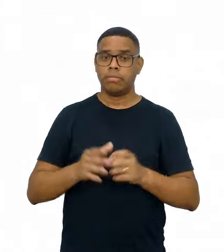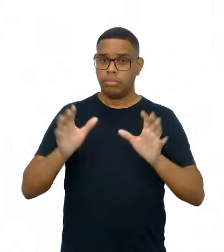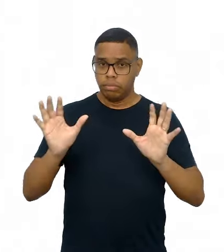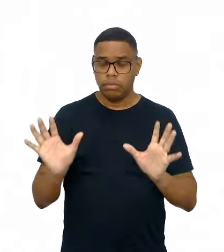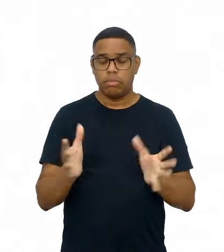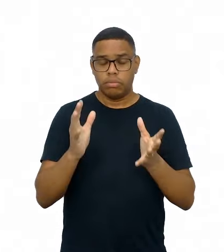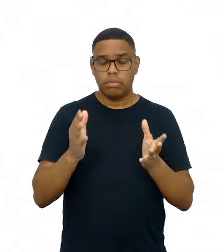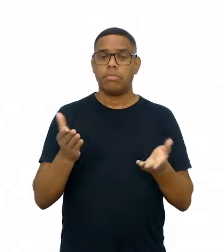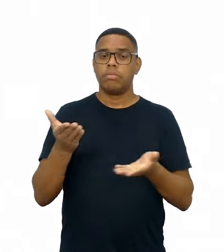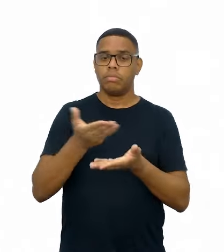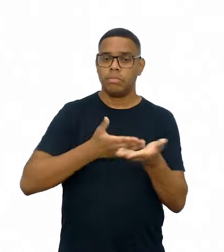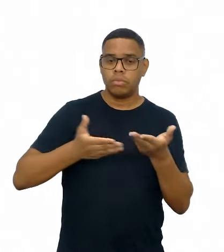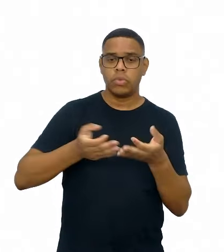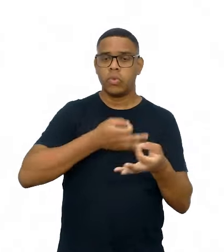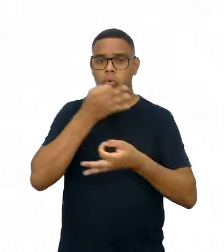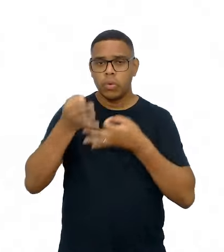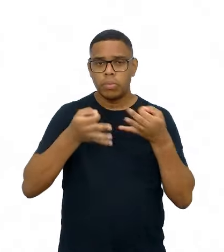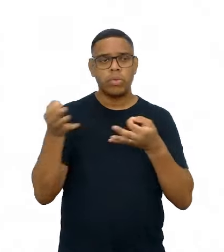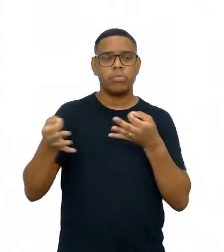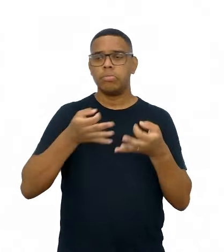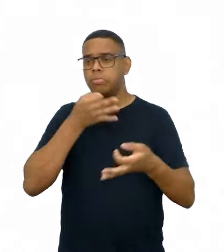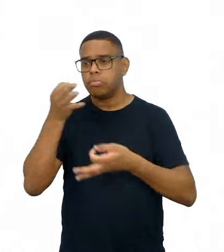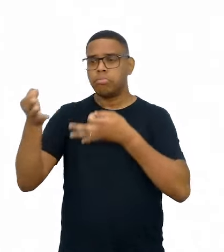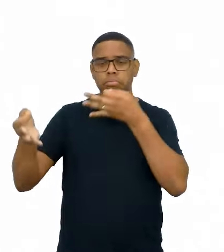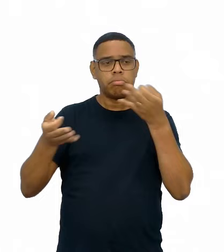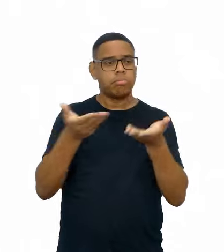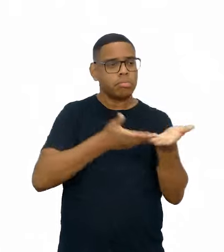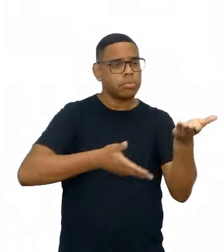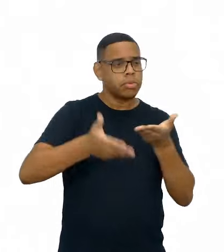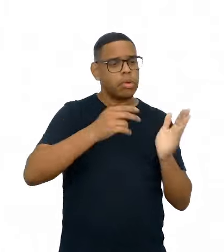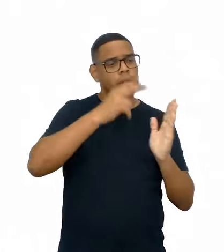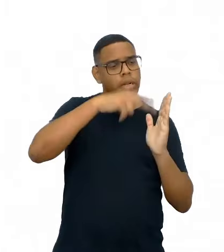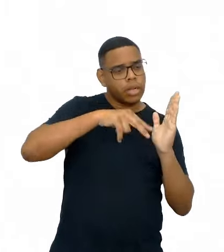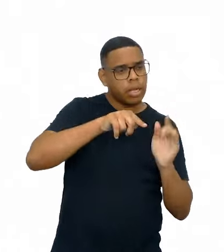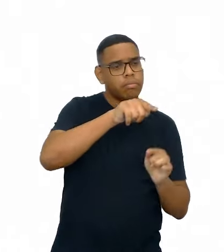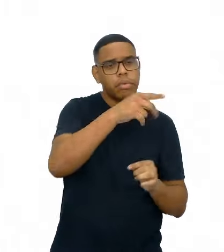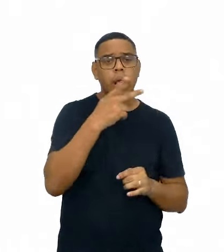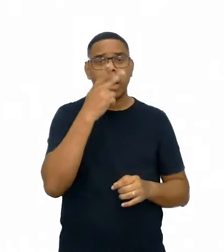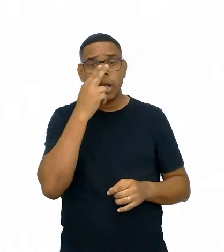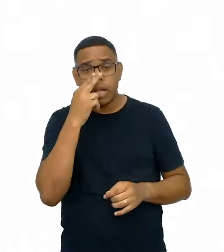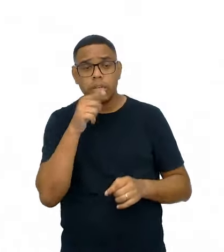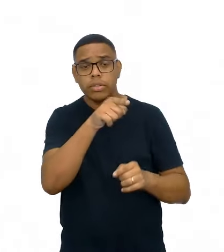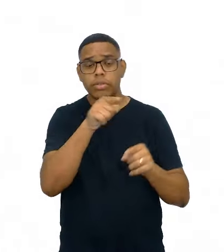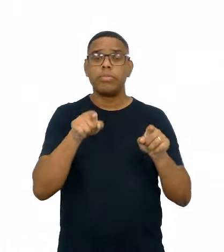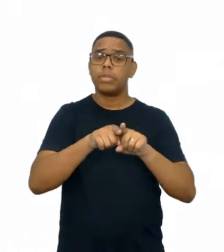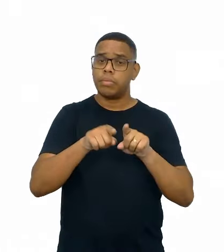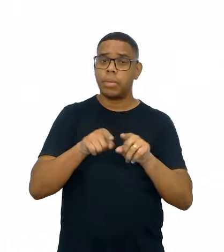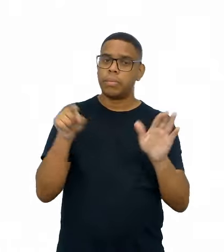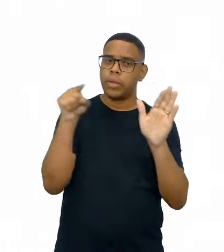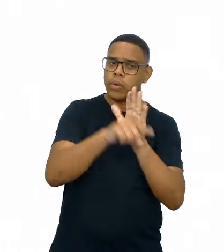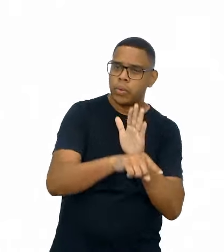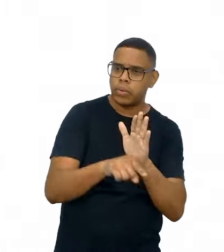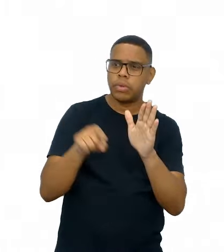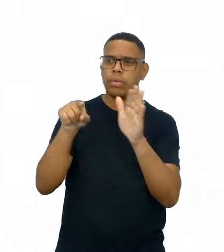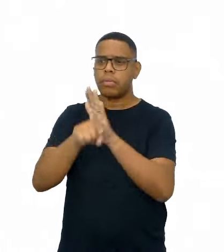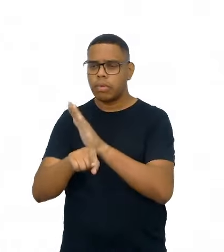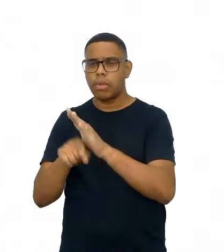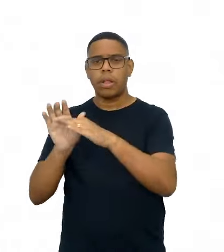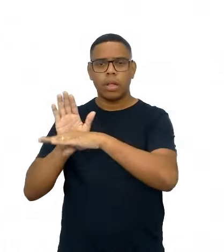propor perguntas que os ajudem não apenas a compreender o conteúdo do texto, mas também perceber